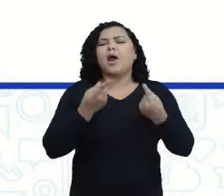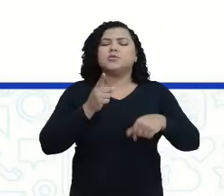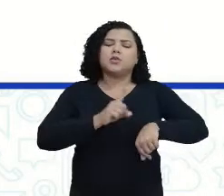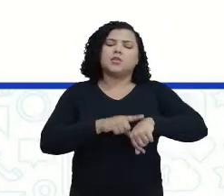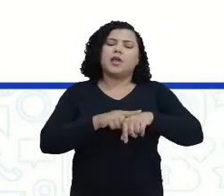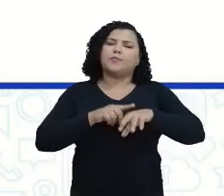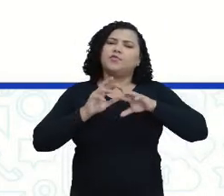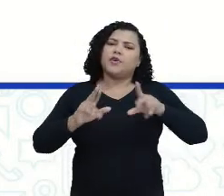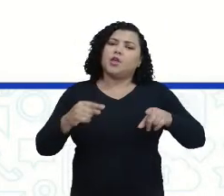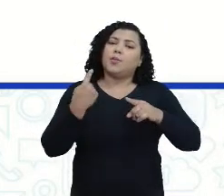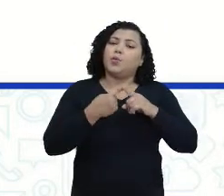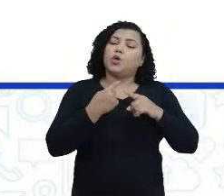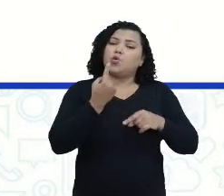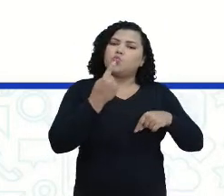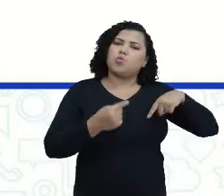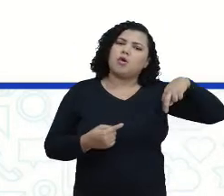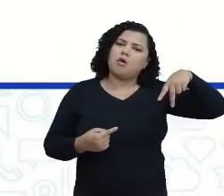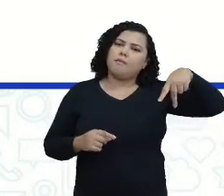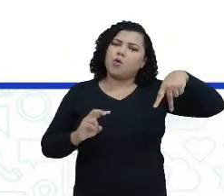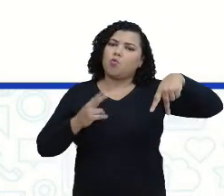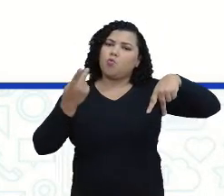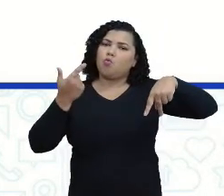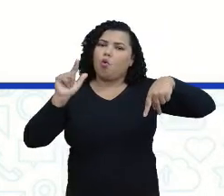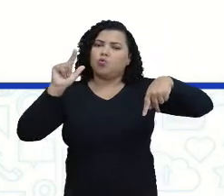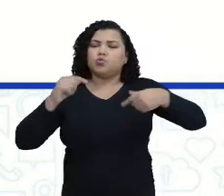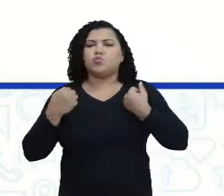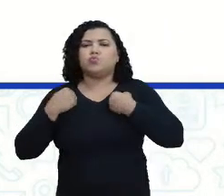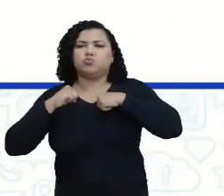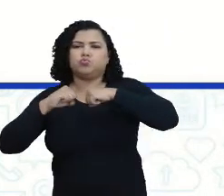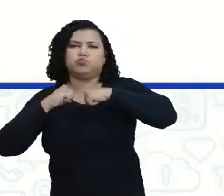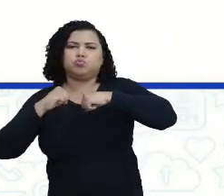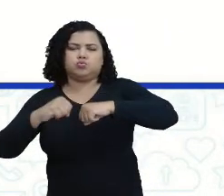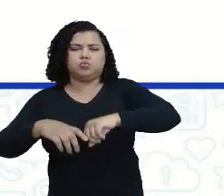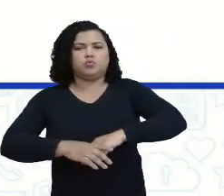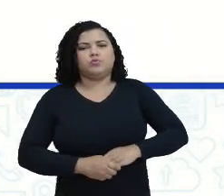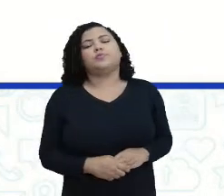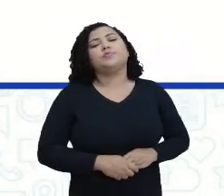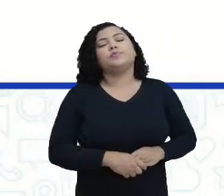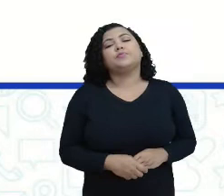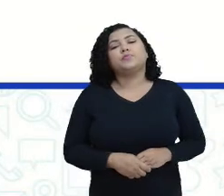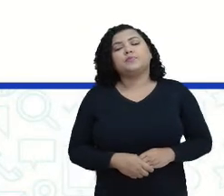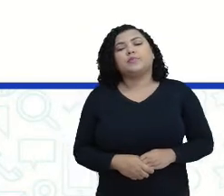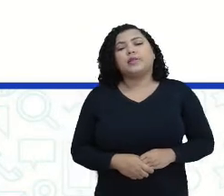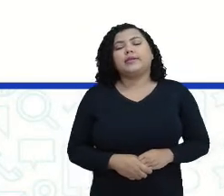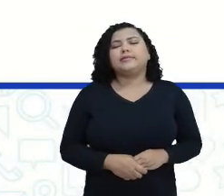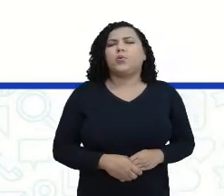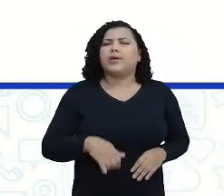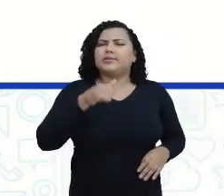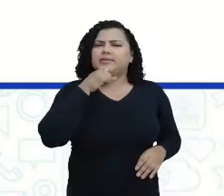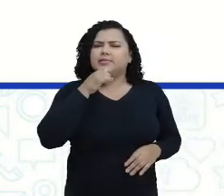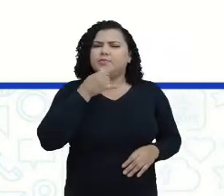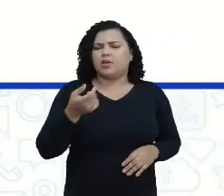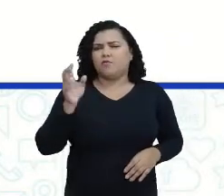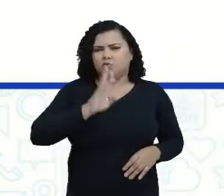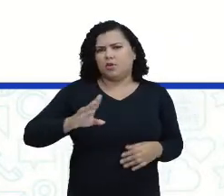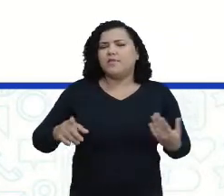porque um está caminhando e o outro está correndo. Então, todos os exemplos que eu vou fazer agora, até a parte finalzinha da aula, vai ser